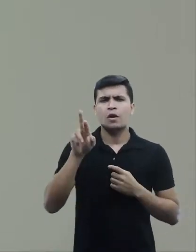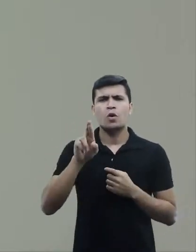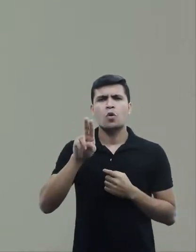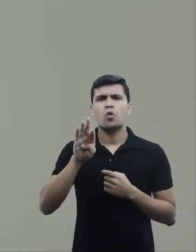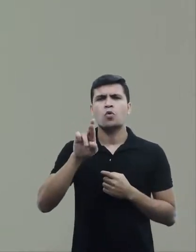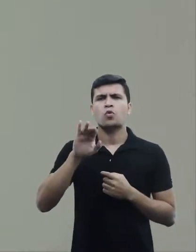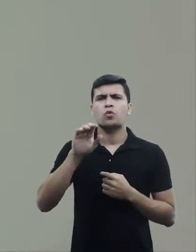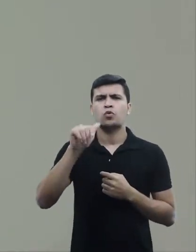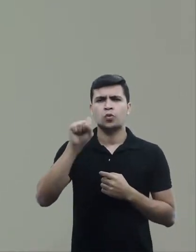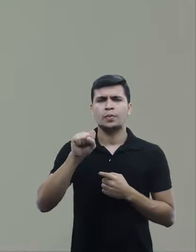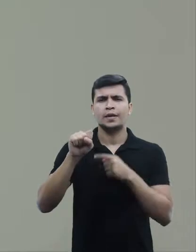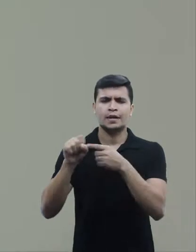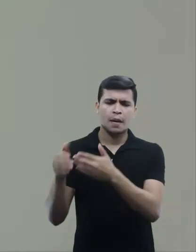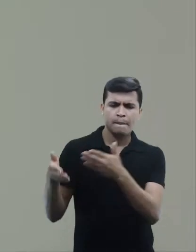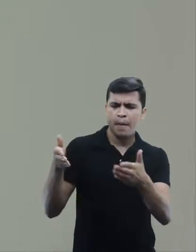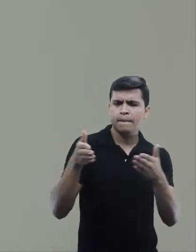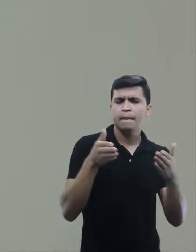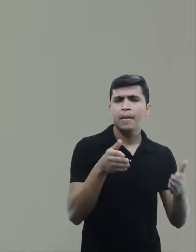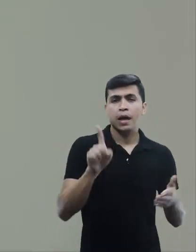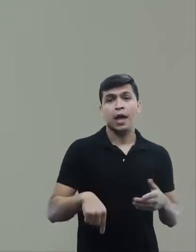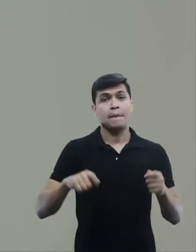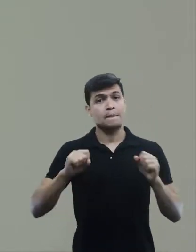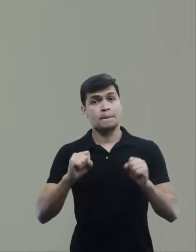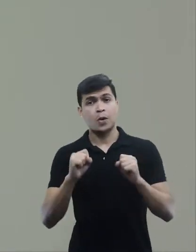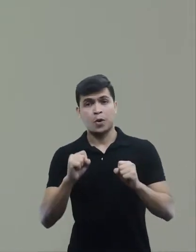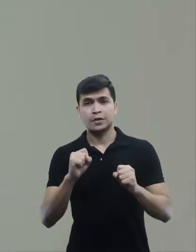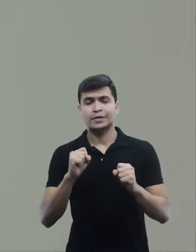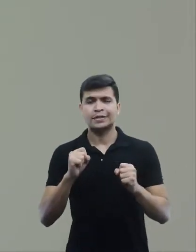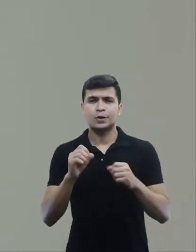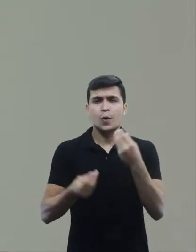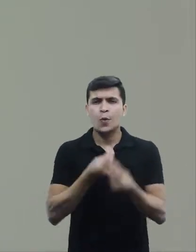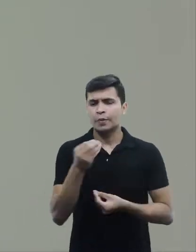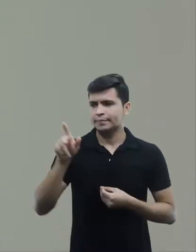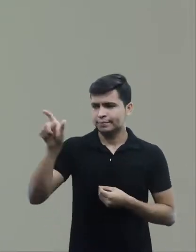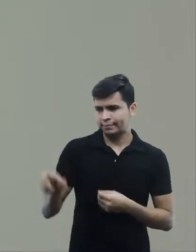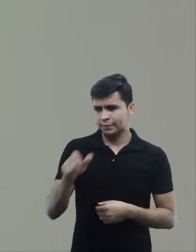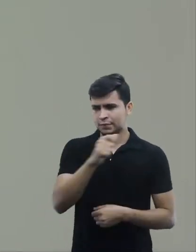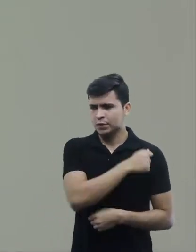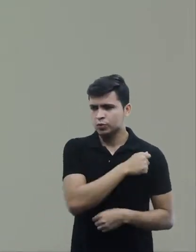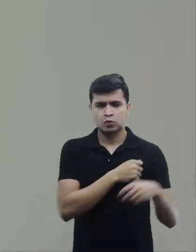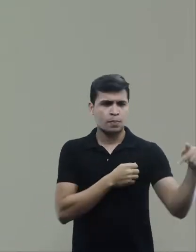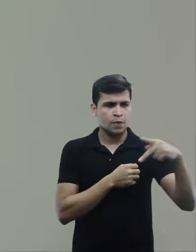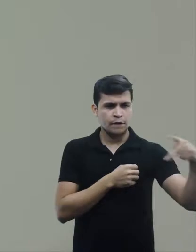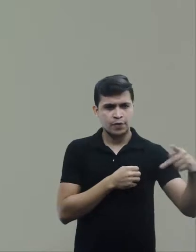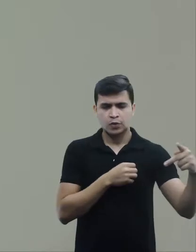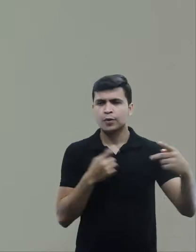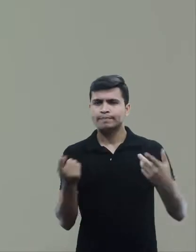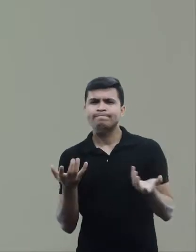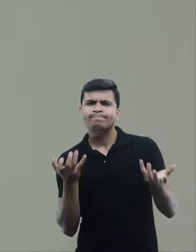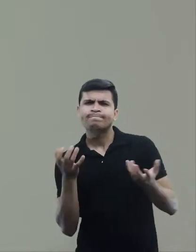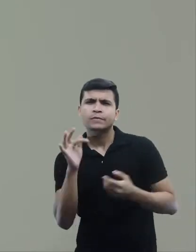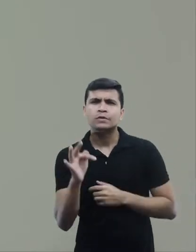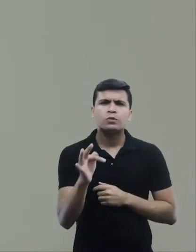socioemocionais periodicamente, será possível acompanhar onde estudante e professor consideraram que ele